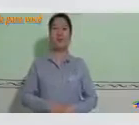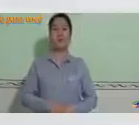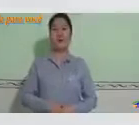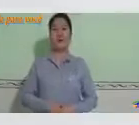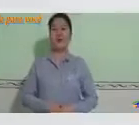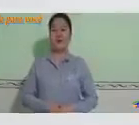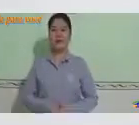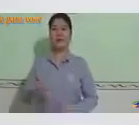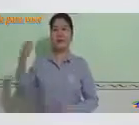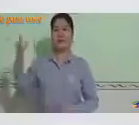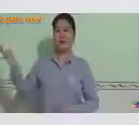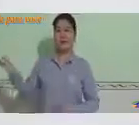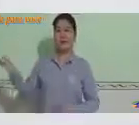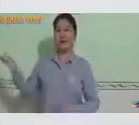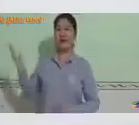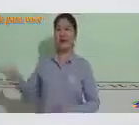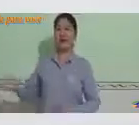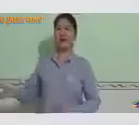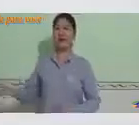pessoa usa maquiagem com pó.